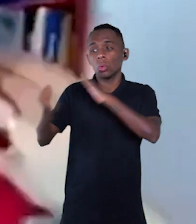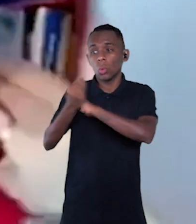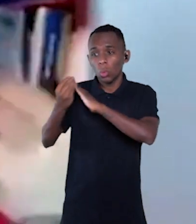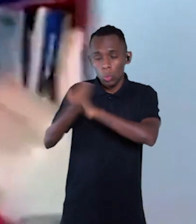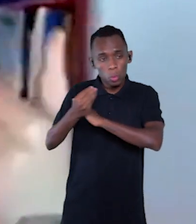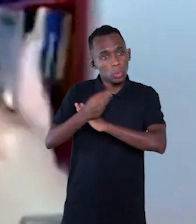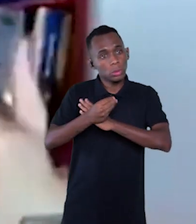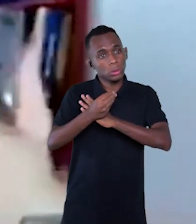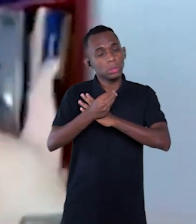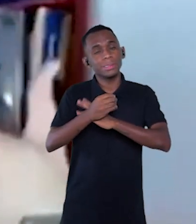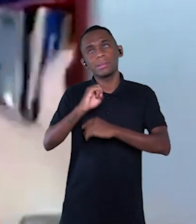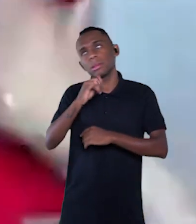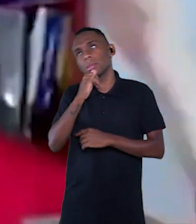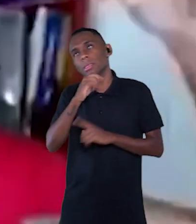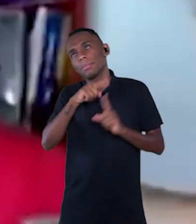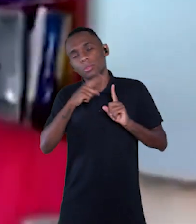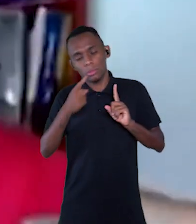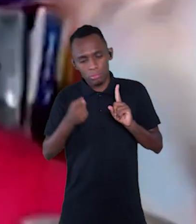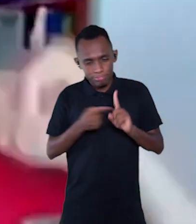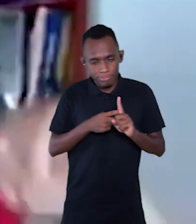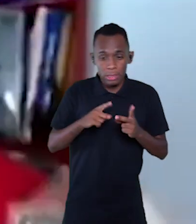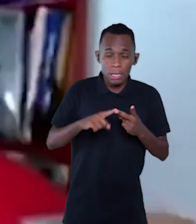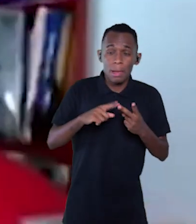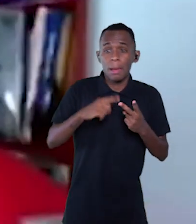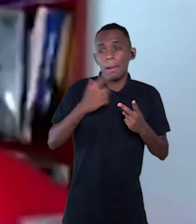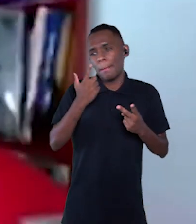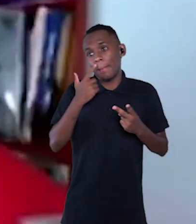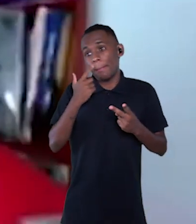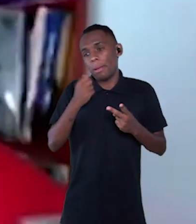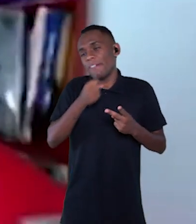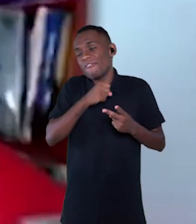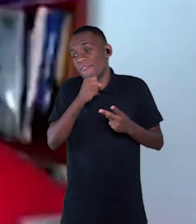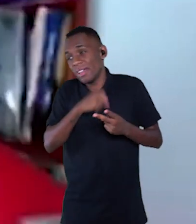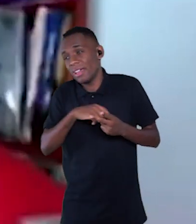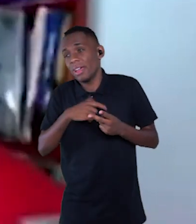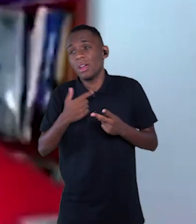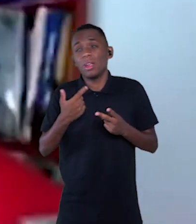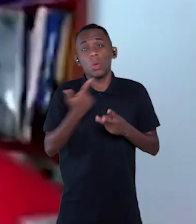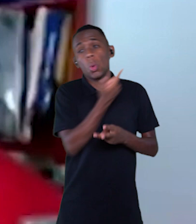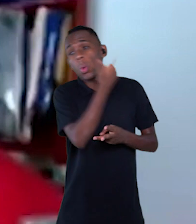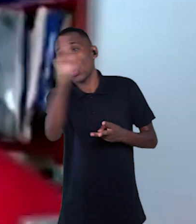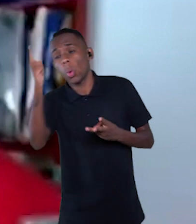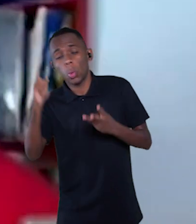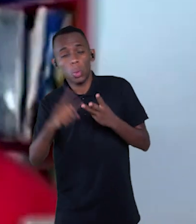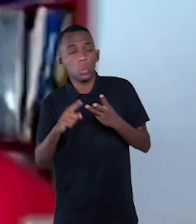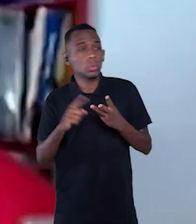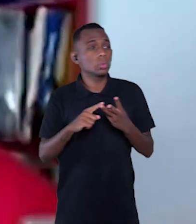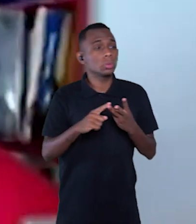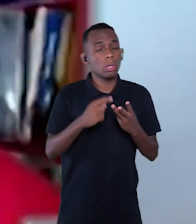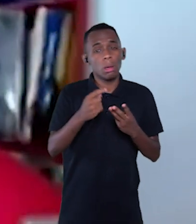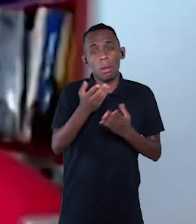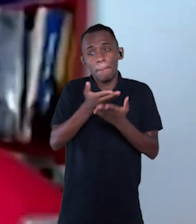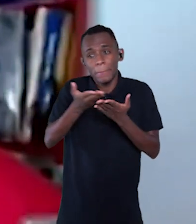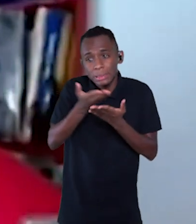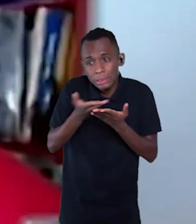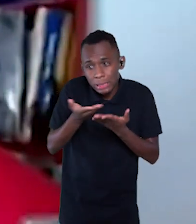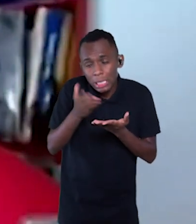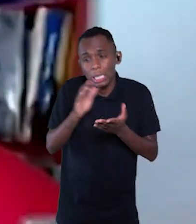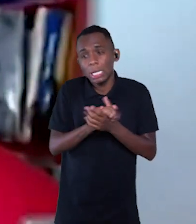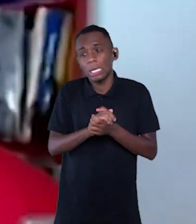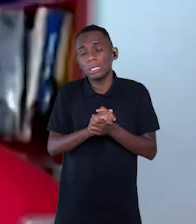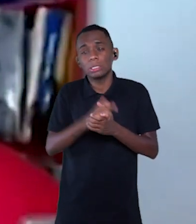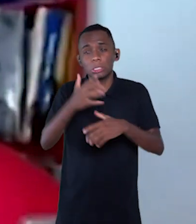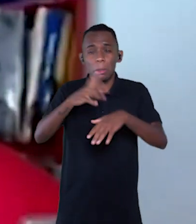mim, se eu estiver gestante, cuida do meu pai que é idoso, pode cuidar de um paciente que está sofrendo com uma doença grave,